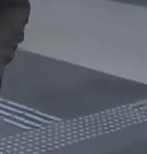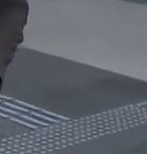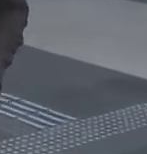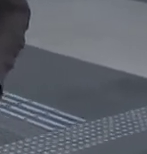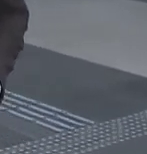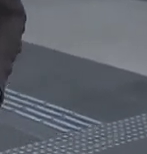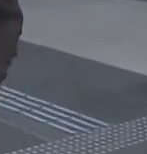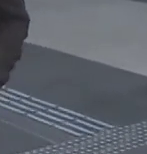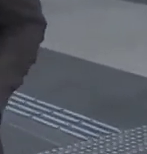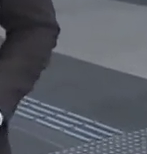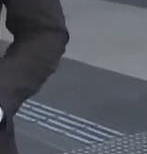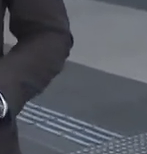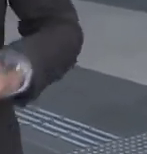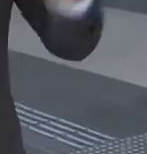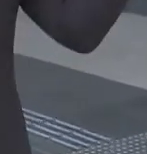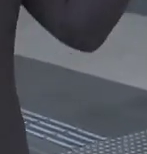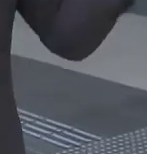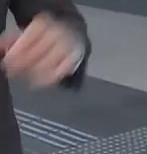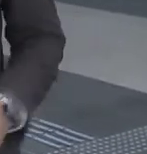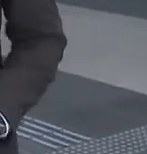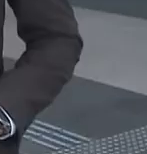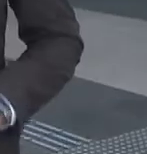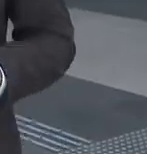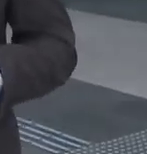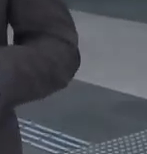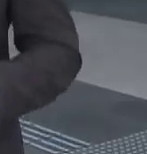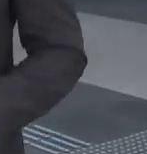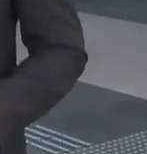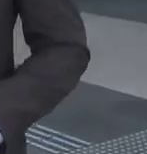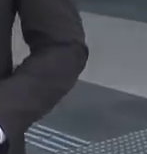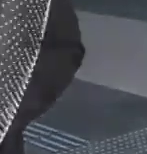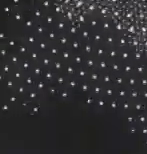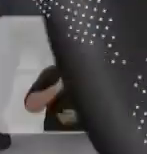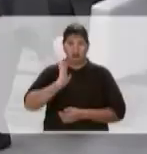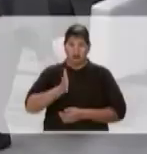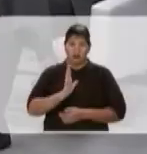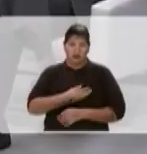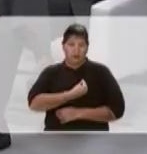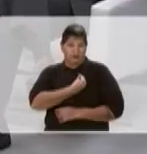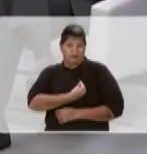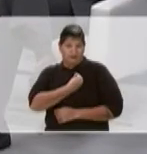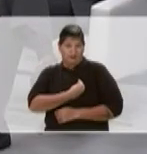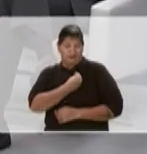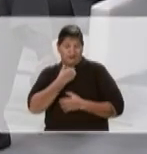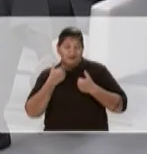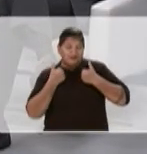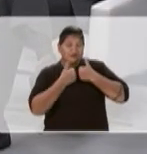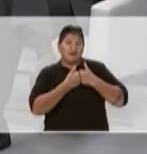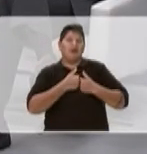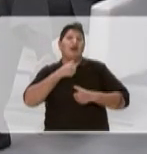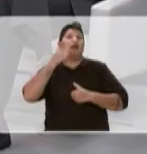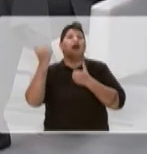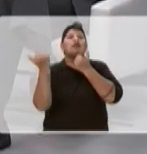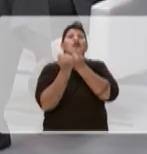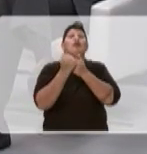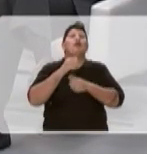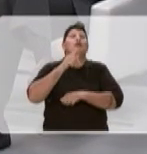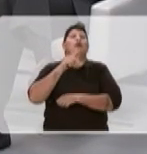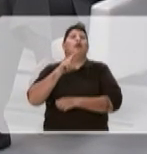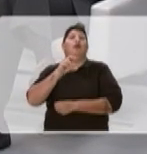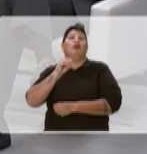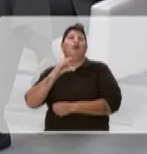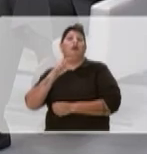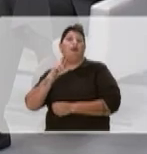responder essa e outras perguntas, vamos direto para o estúdio do programa. Eu já estou aqui ao lado da